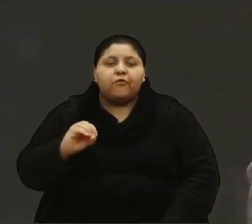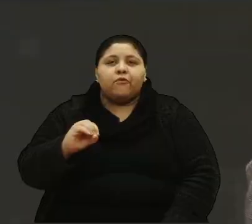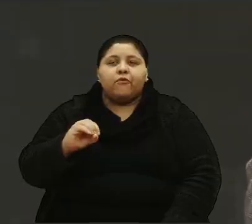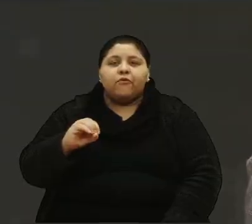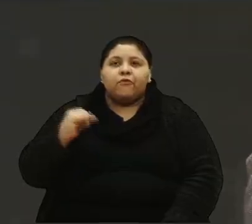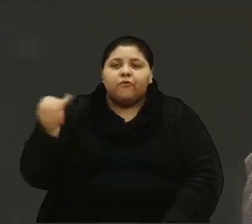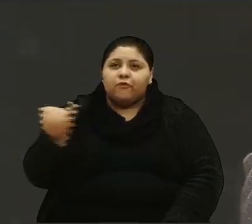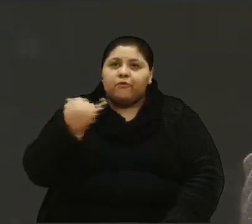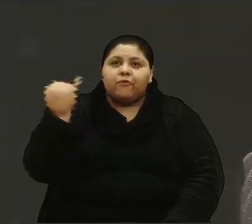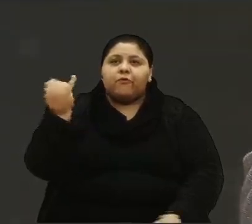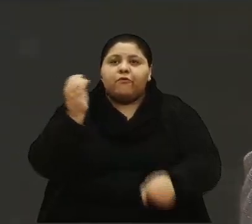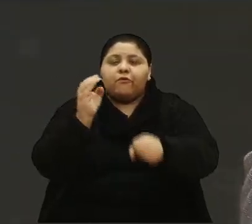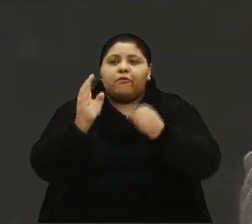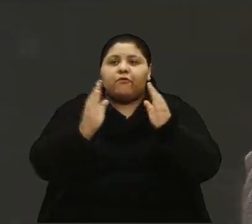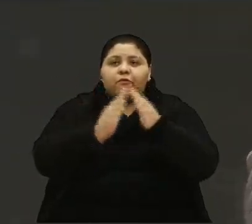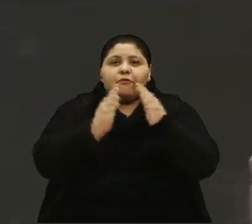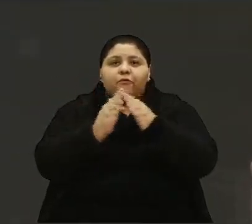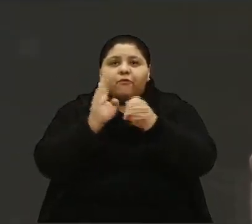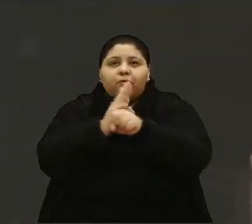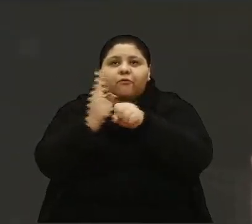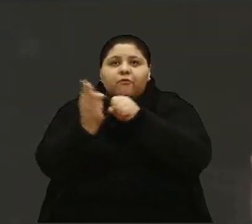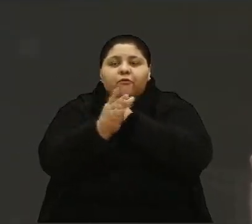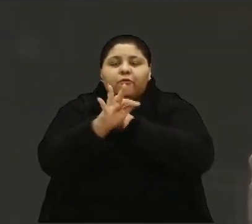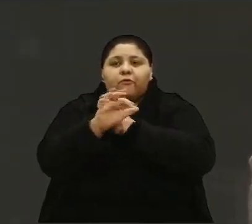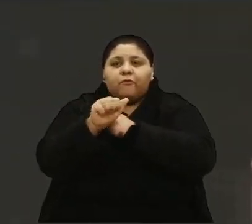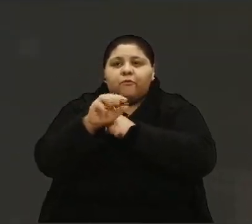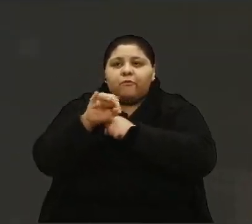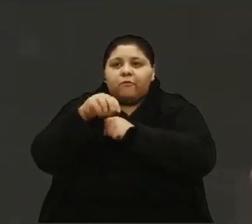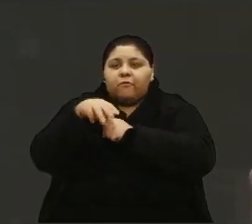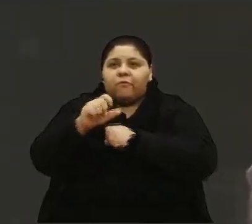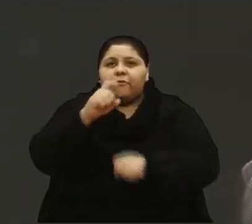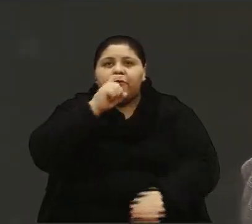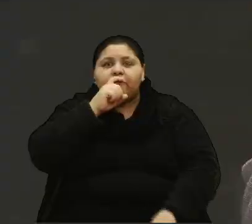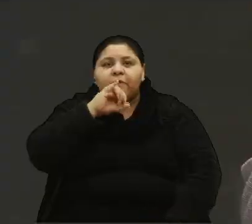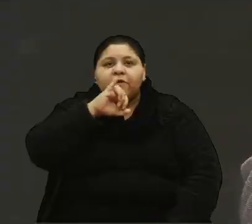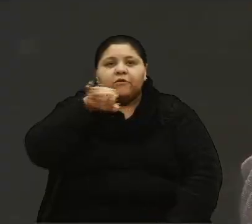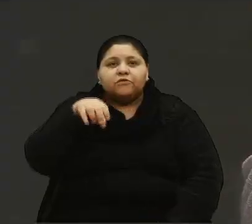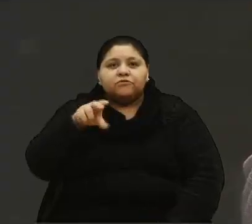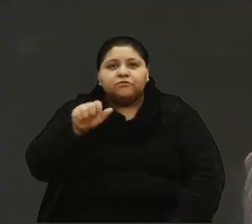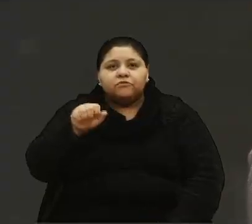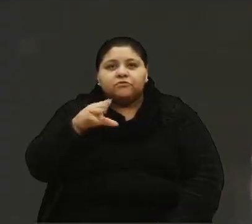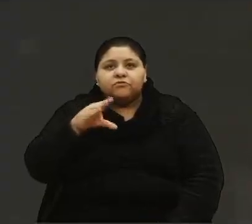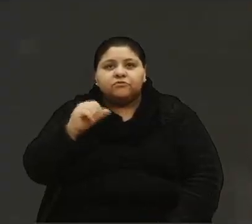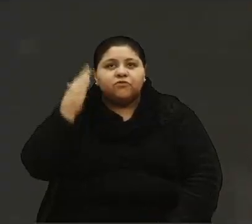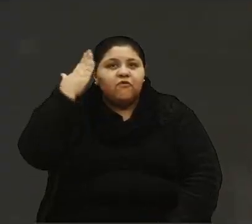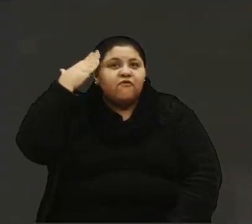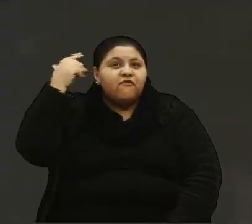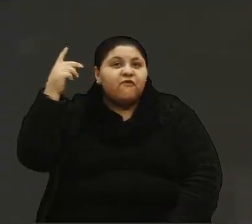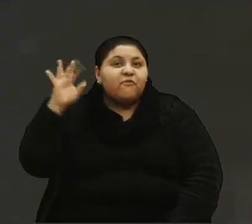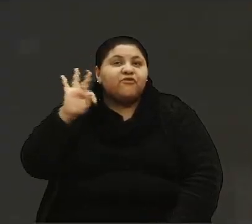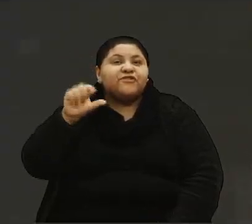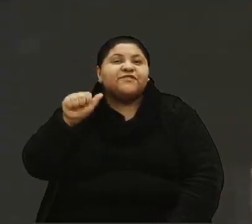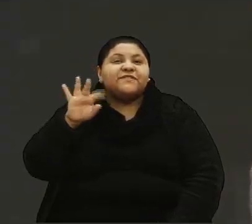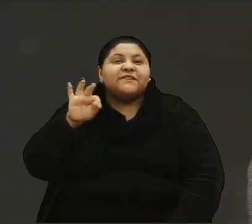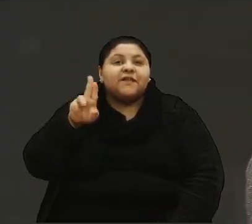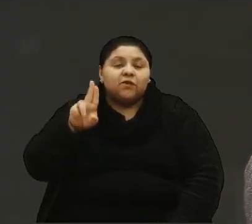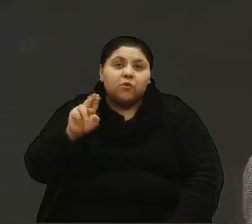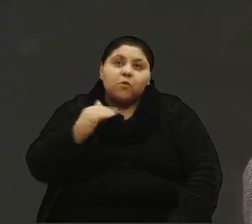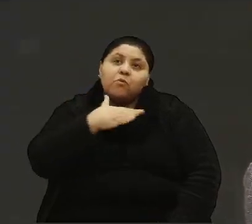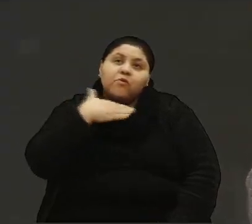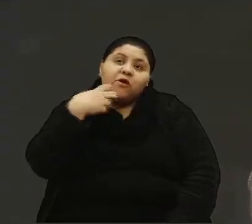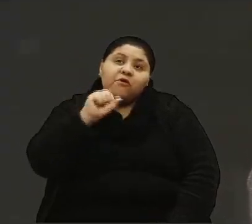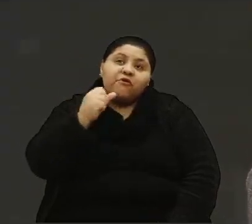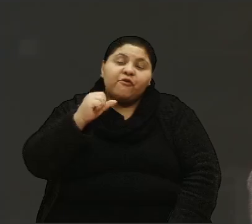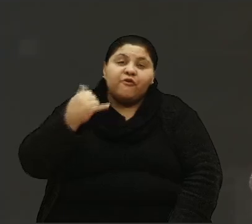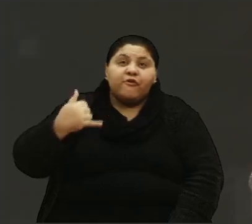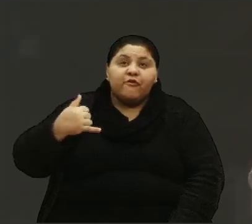morador do bairro Fátima e pai do amigo Joacir Farina, o famoso Tatu. Nos deixou aos 86 anos, mas também